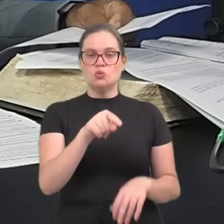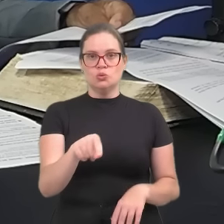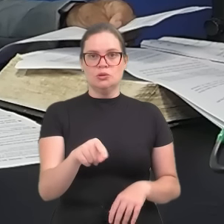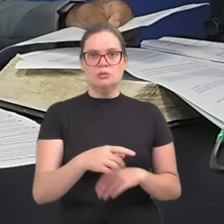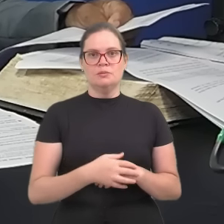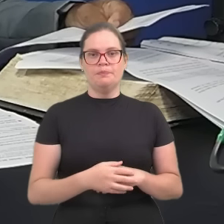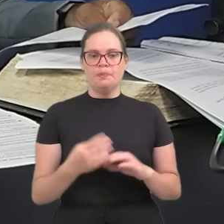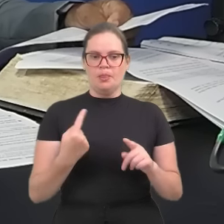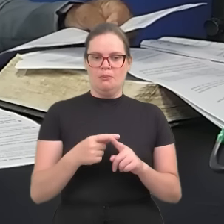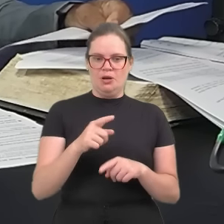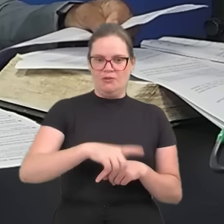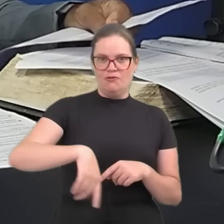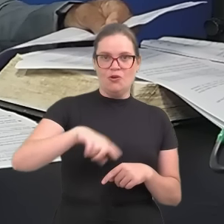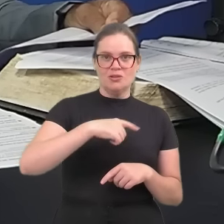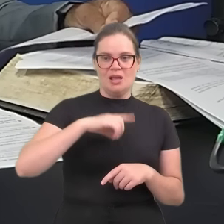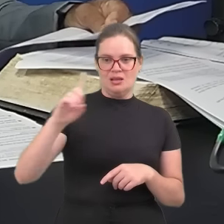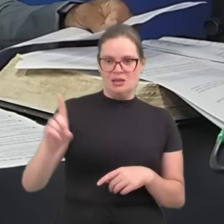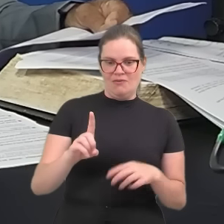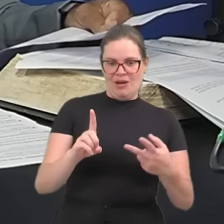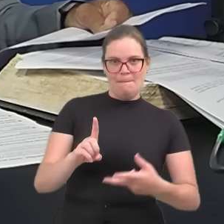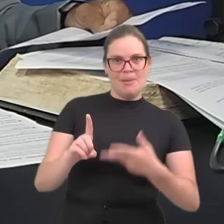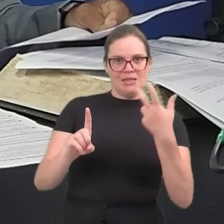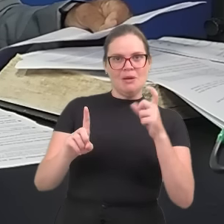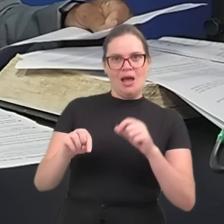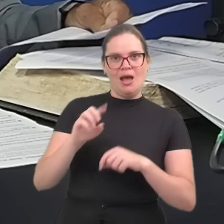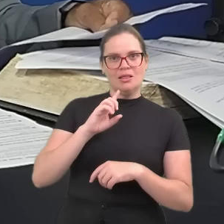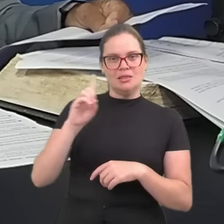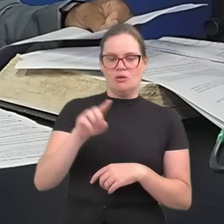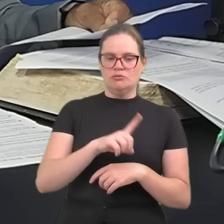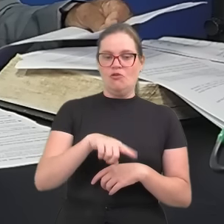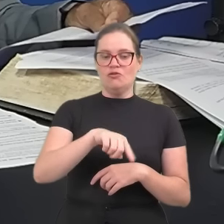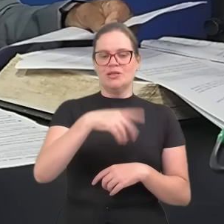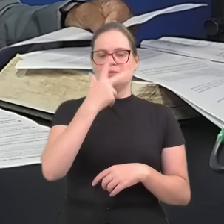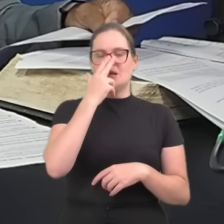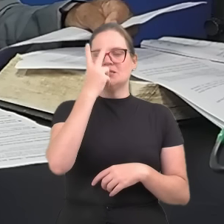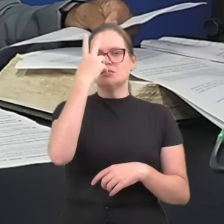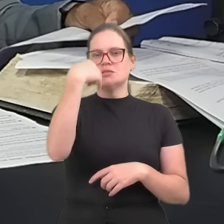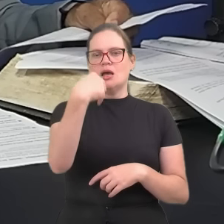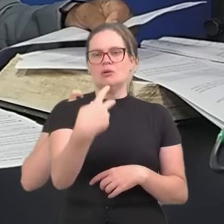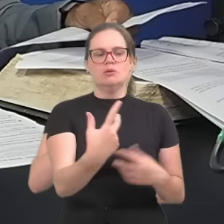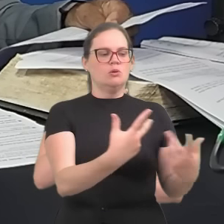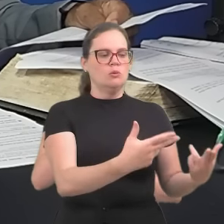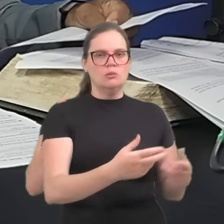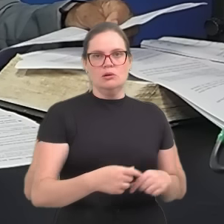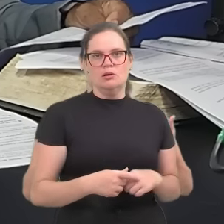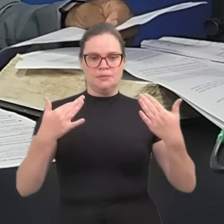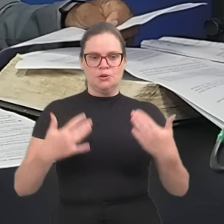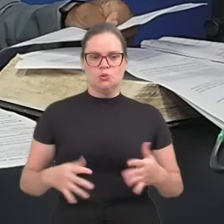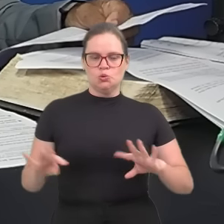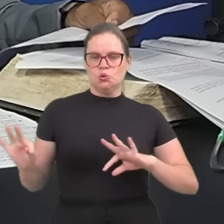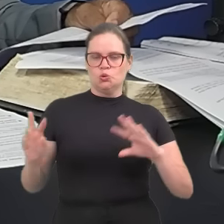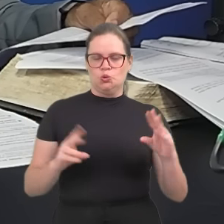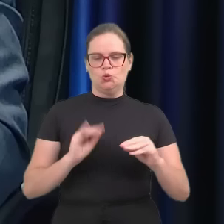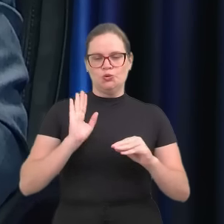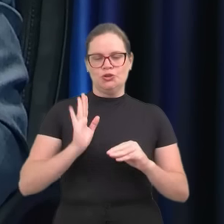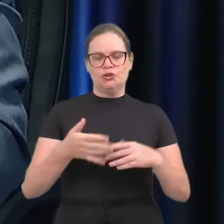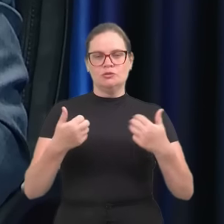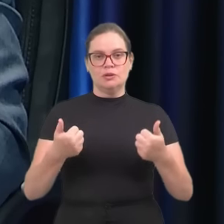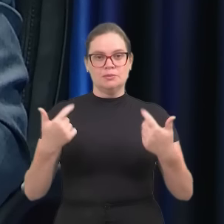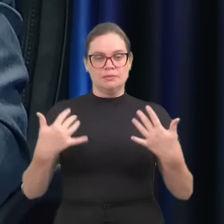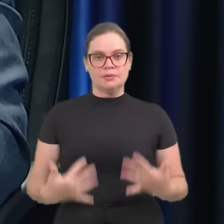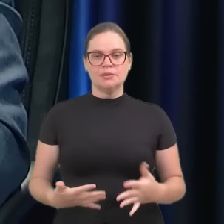viam, não veriam mais. Então, é muito bonita a colocação. É interessante, pastor